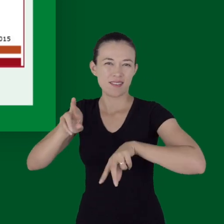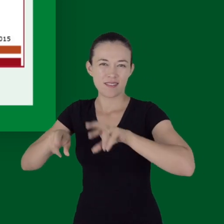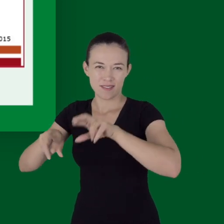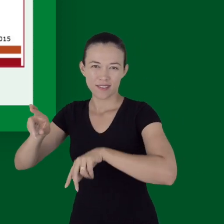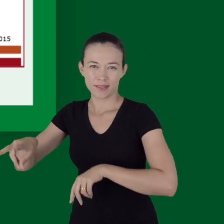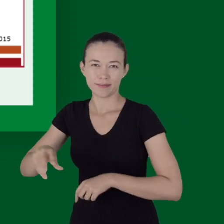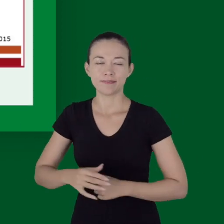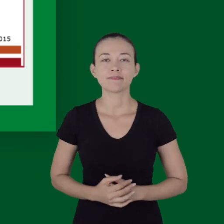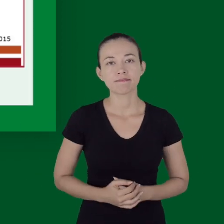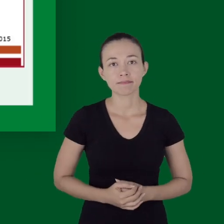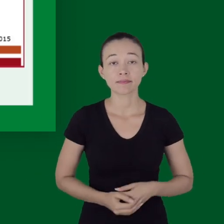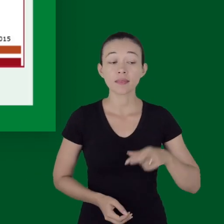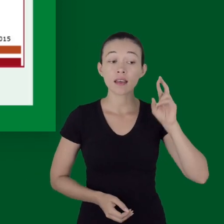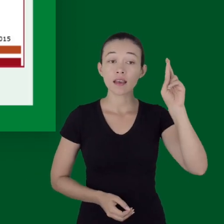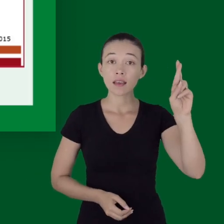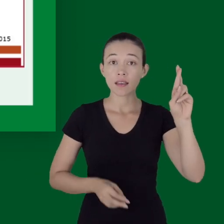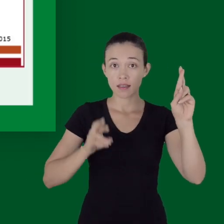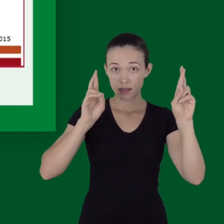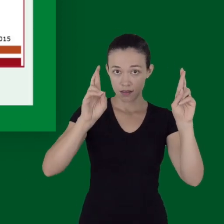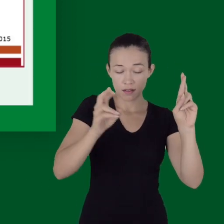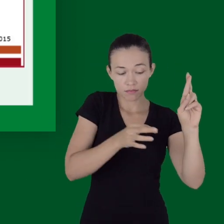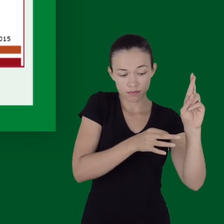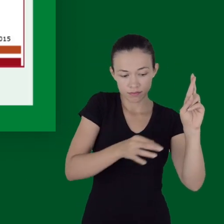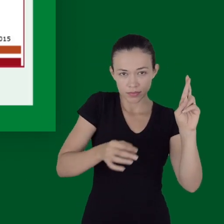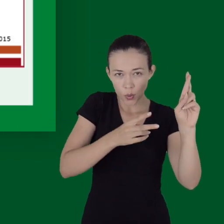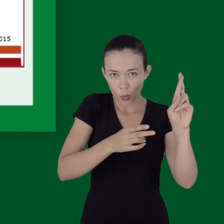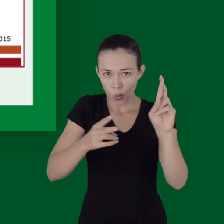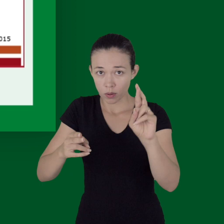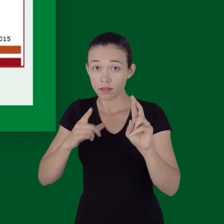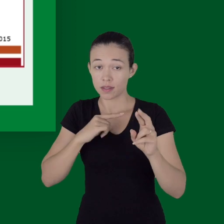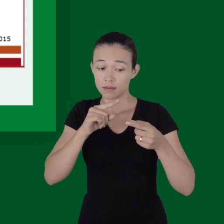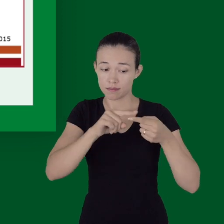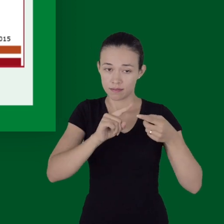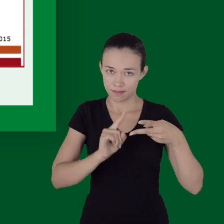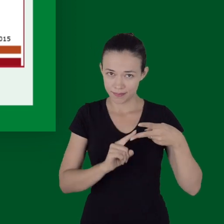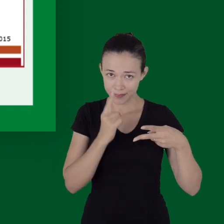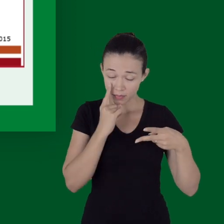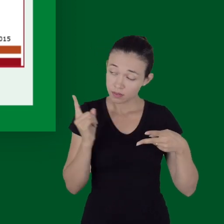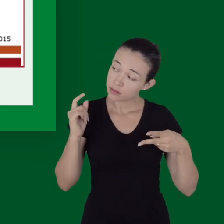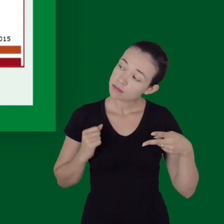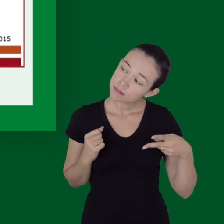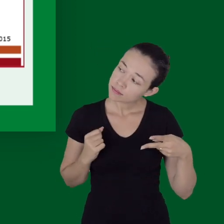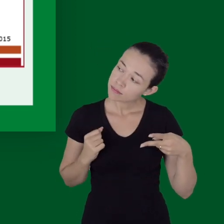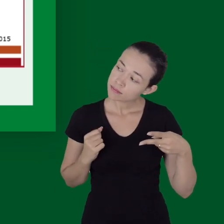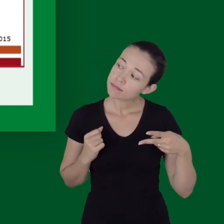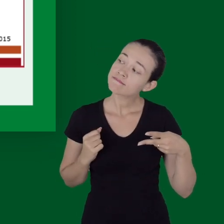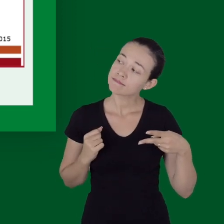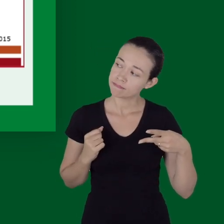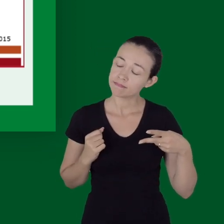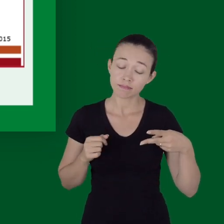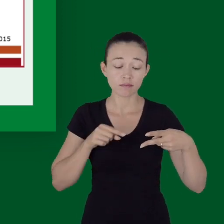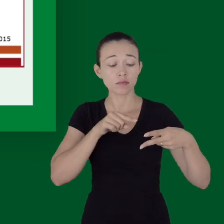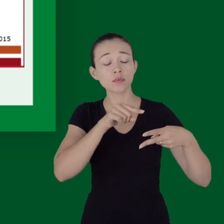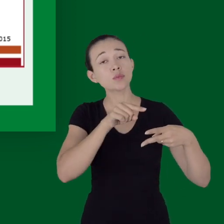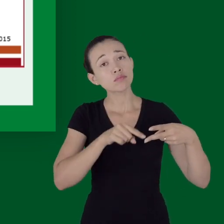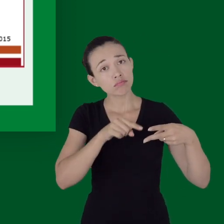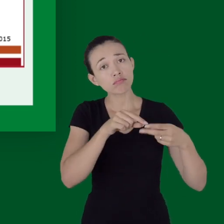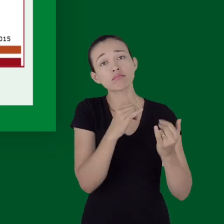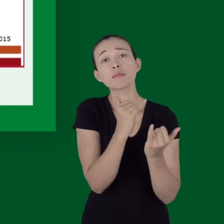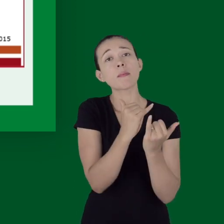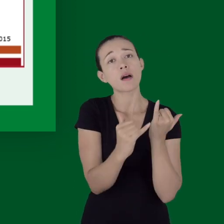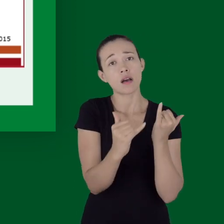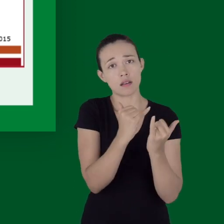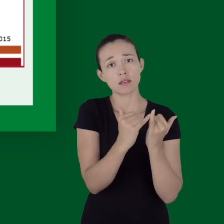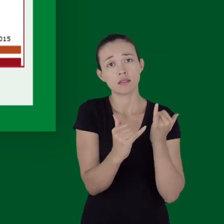No RR regular existem a TV monomórfica, a taquicardia ventricular monomórfica e a ataque supra com aberrância,